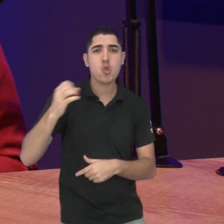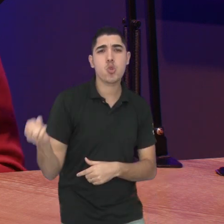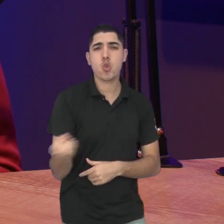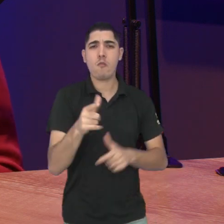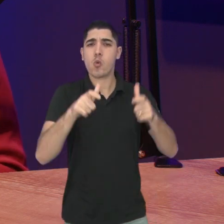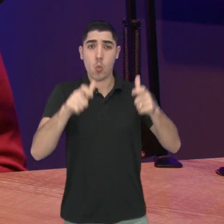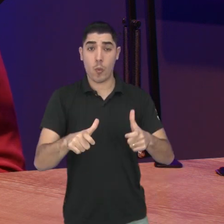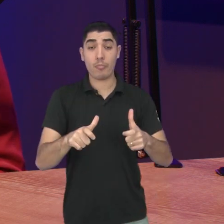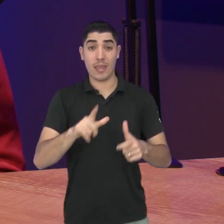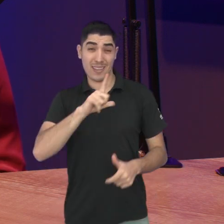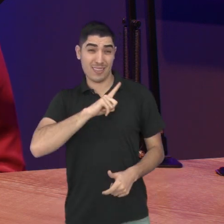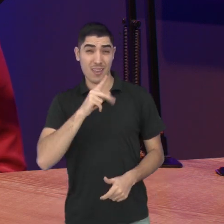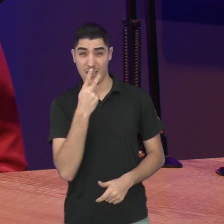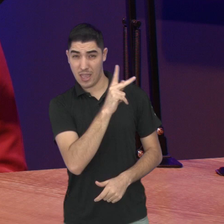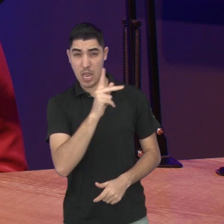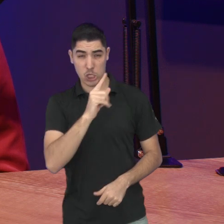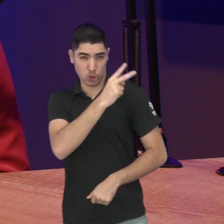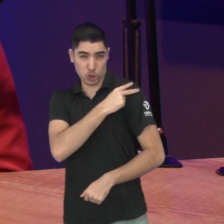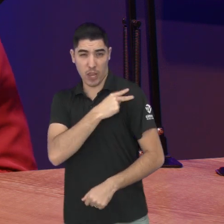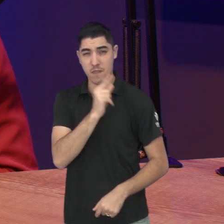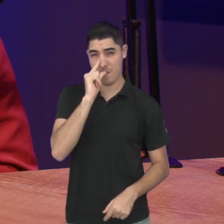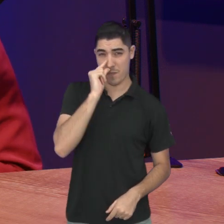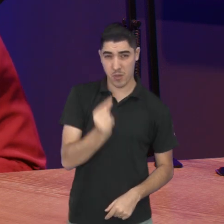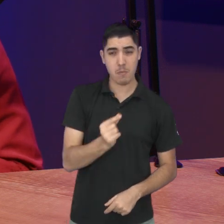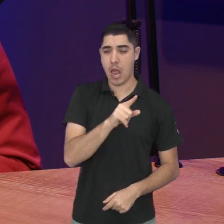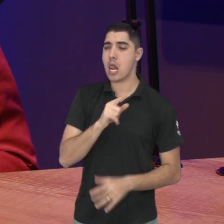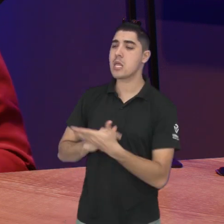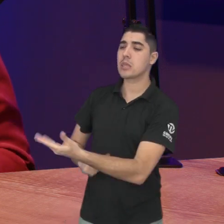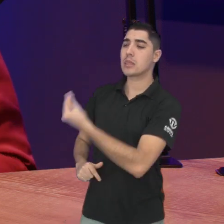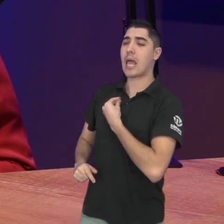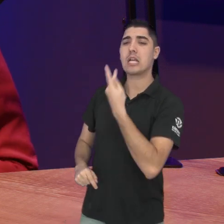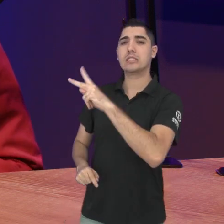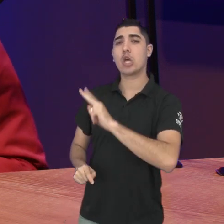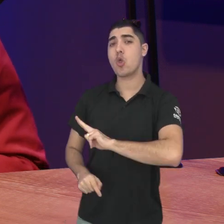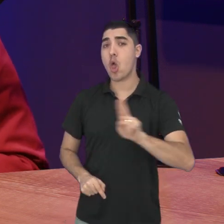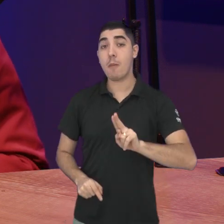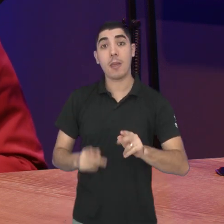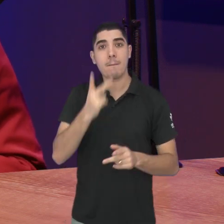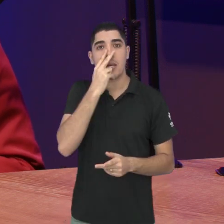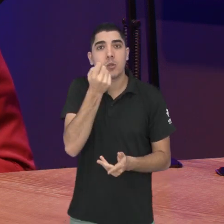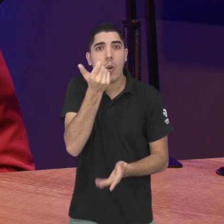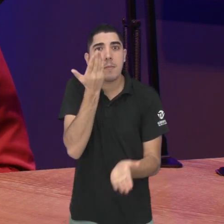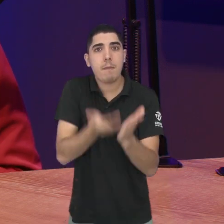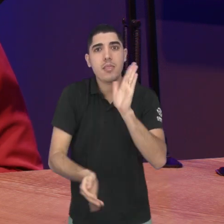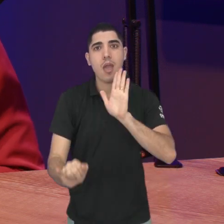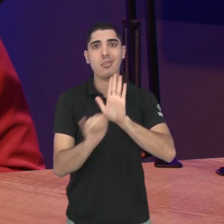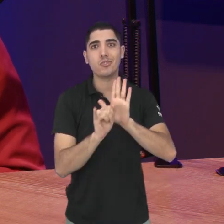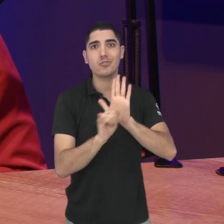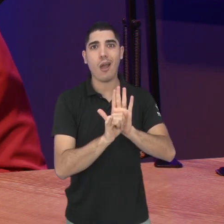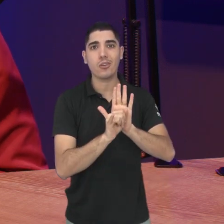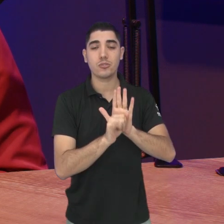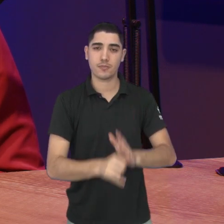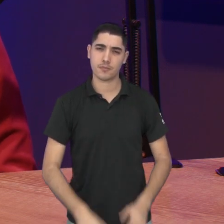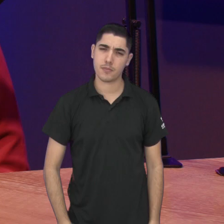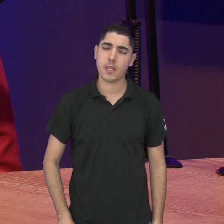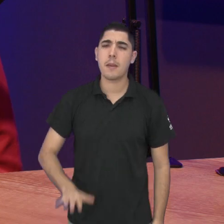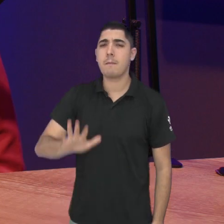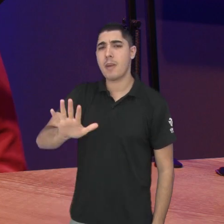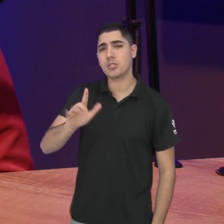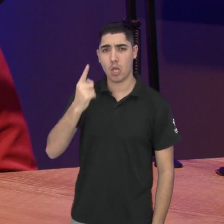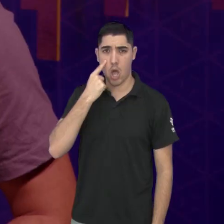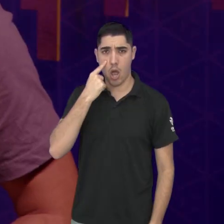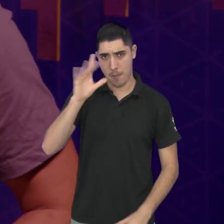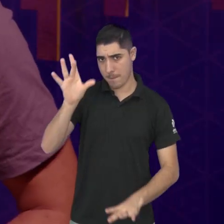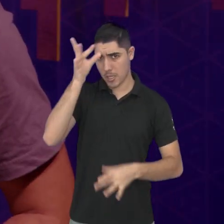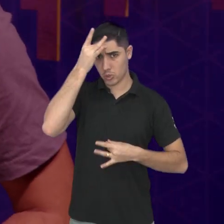novo mundo passa a trabalhar para a feiticeira Yubaba. Neste momento, ela perde o seu nome e também corre o risco de perder a sua própria